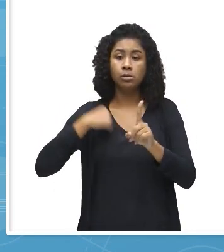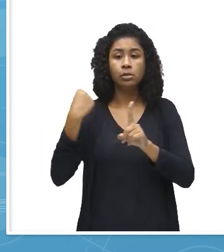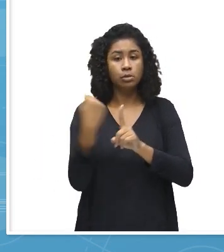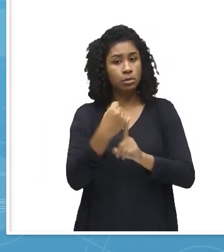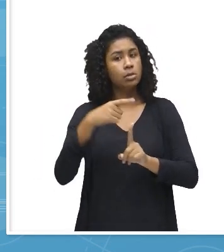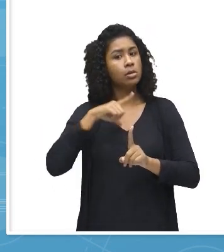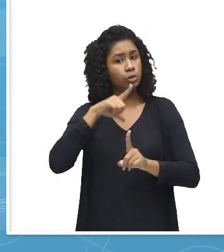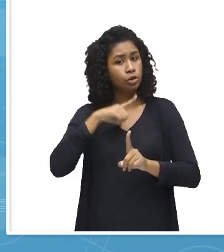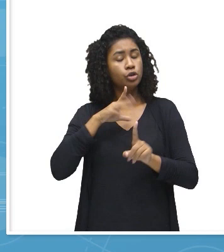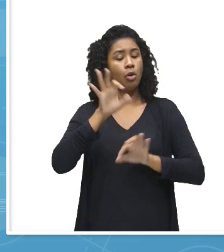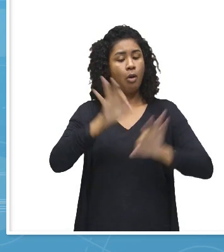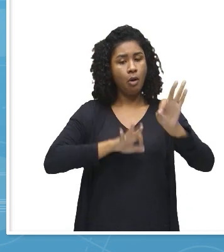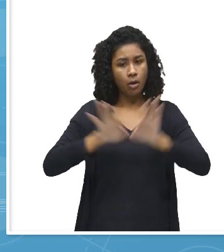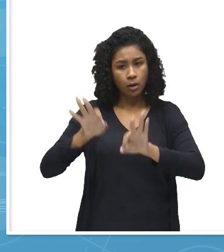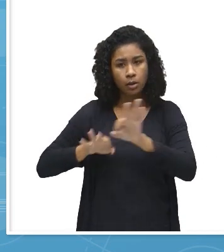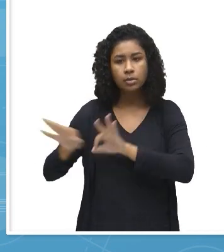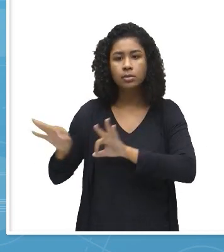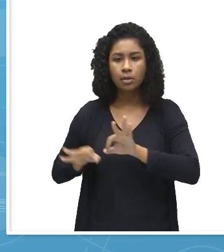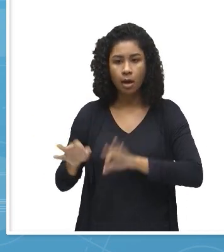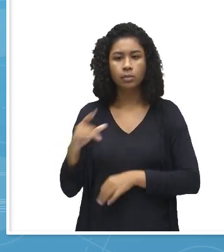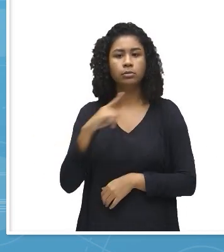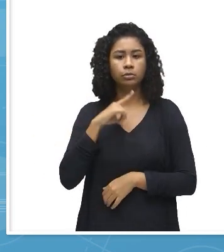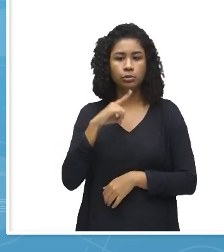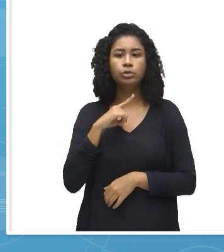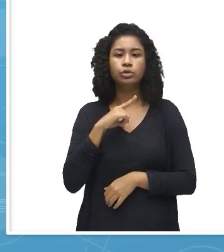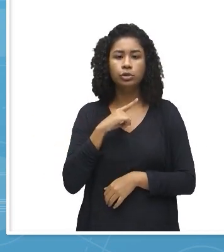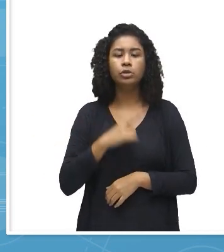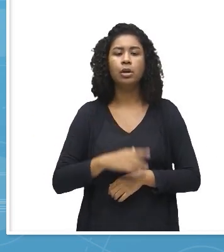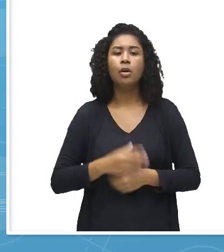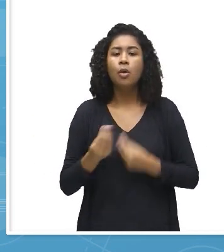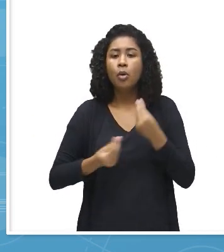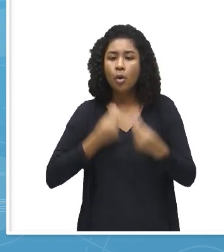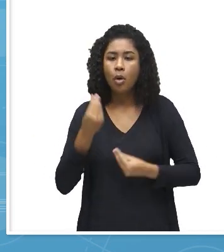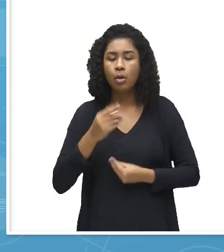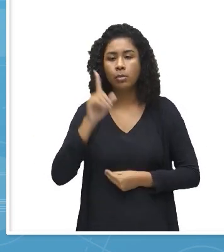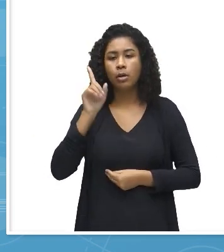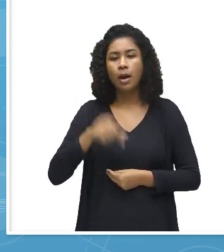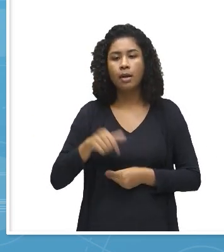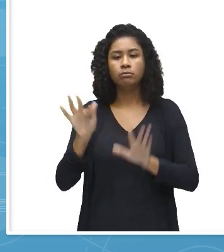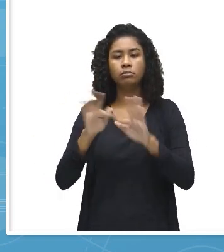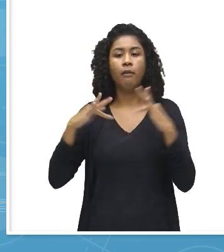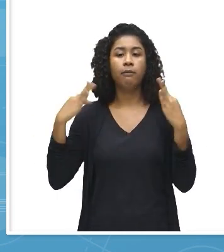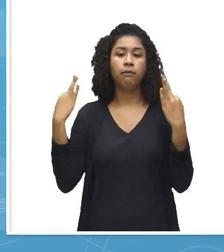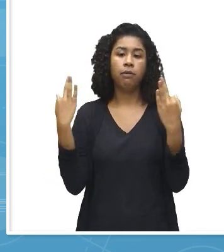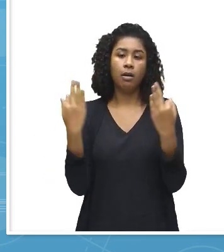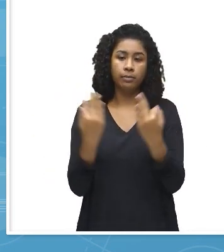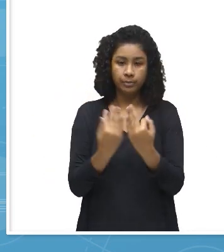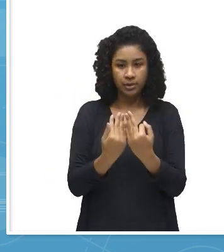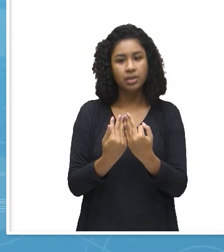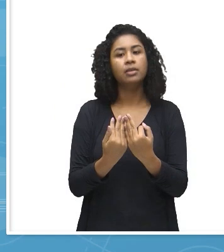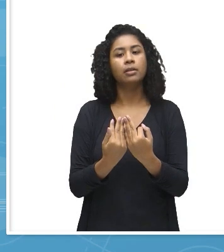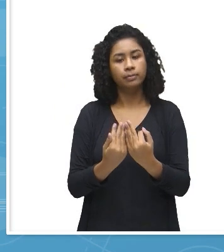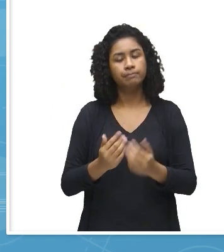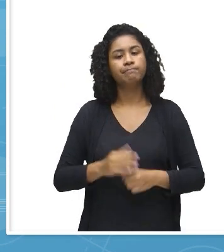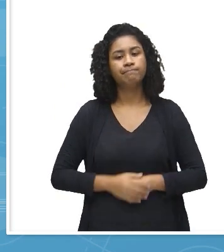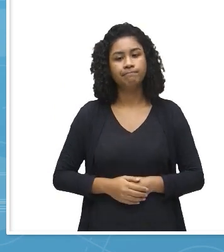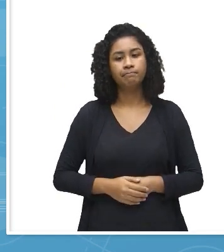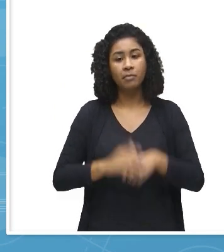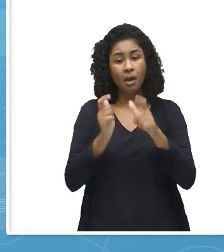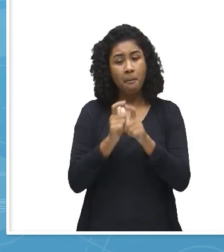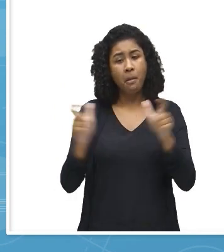nessas tribos e clãs, organizado por meio dos laços de sangue. Então, muitos deles